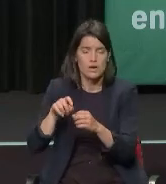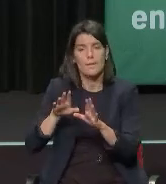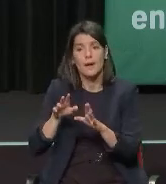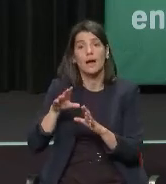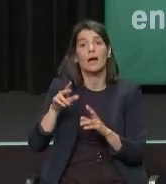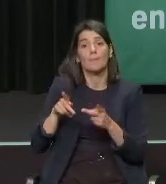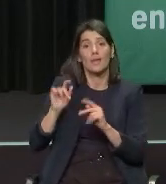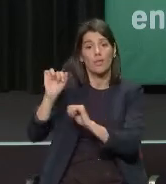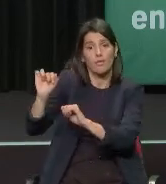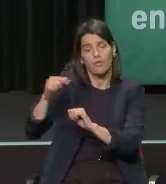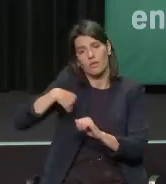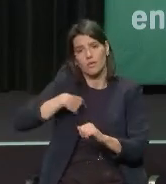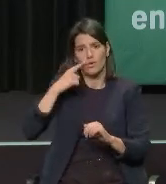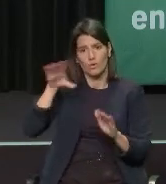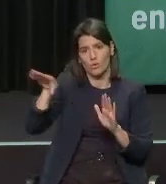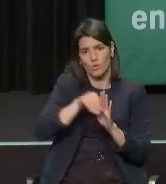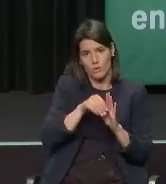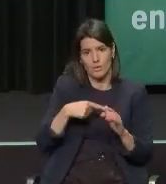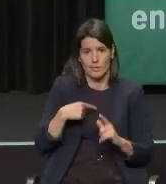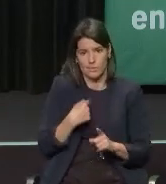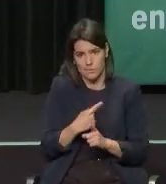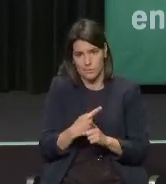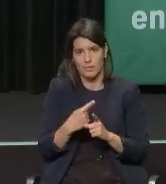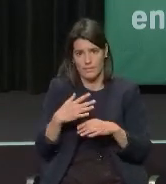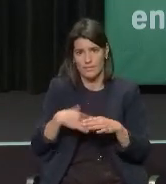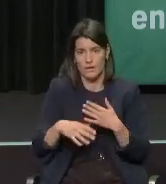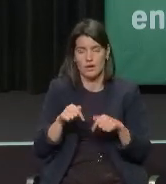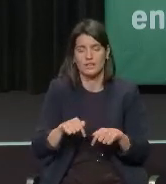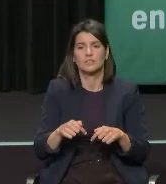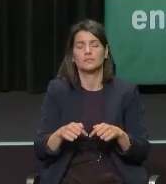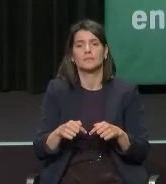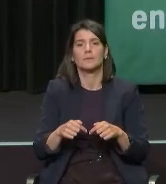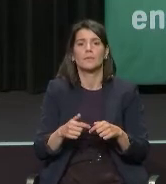que eles desenvolveram e